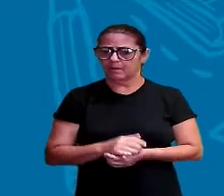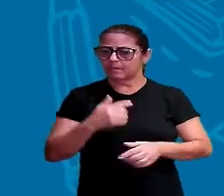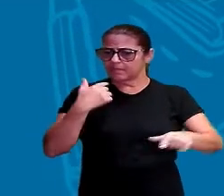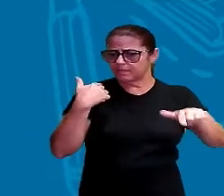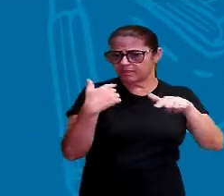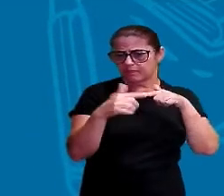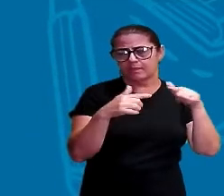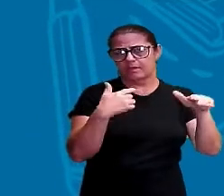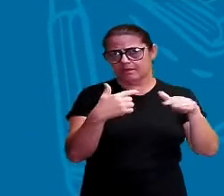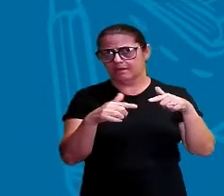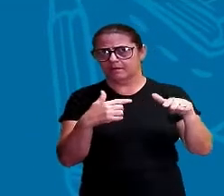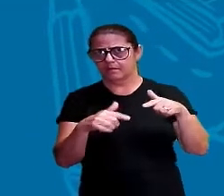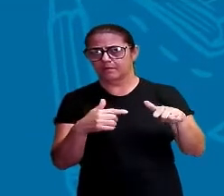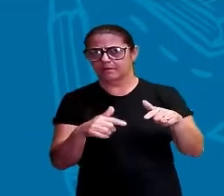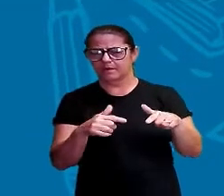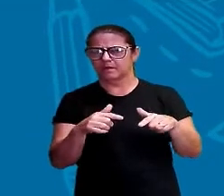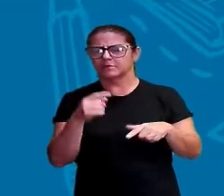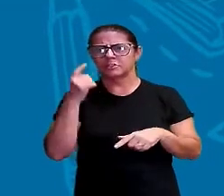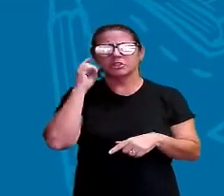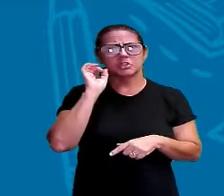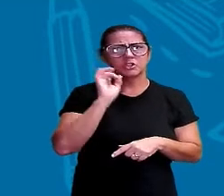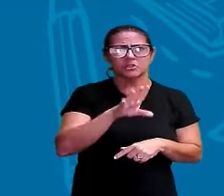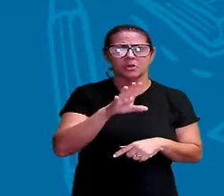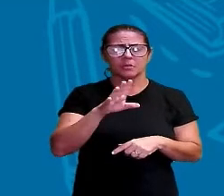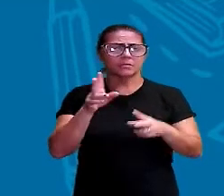a palavra work, para a gente analisar.